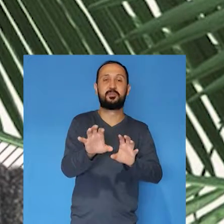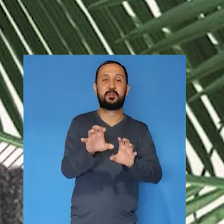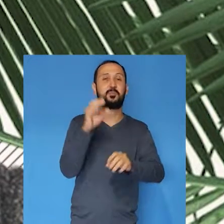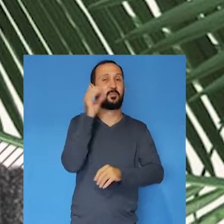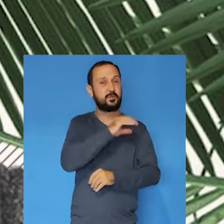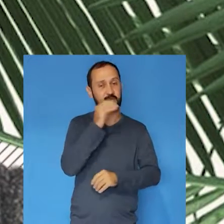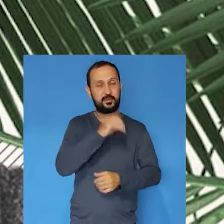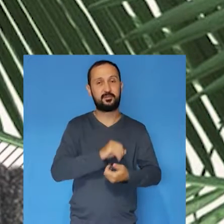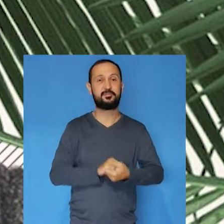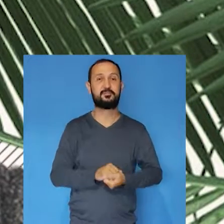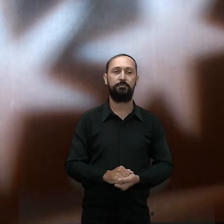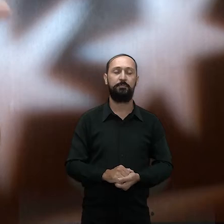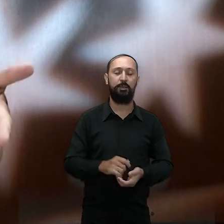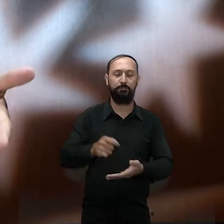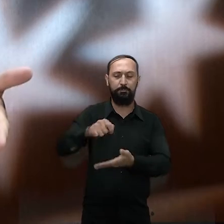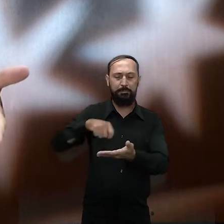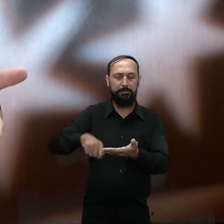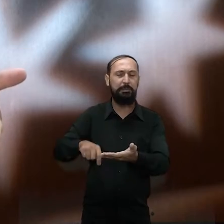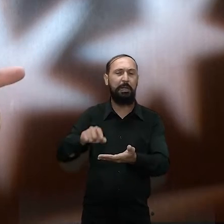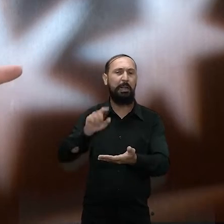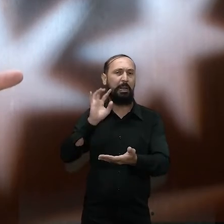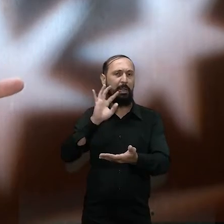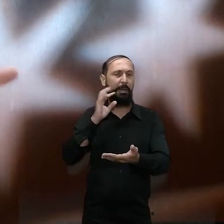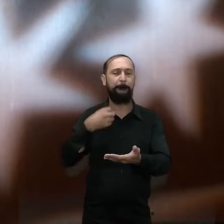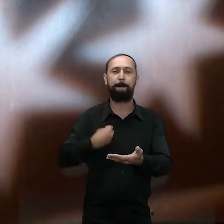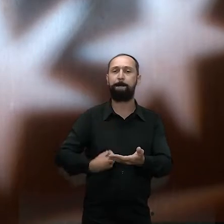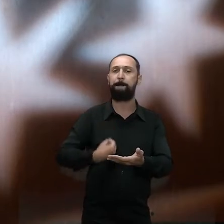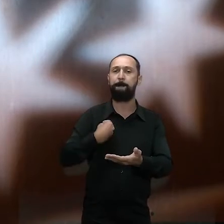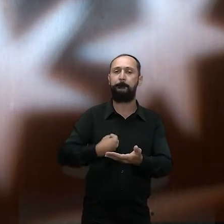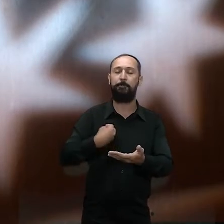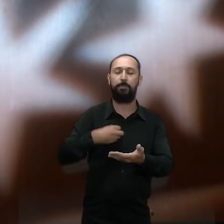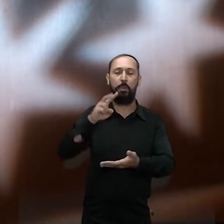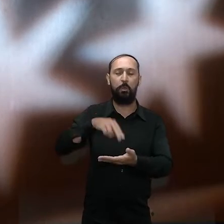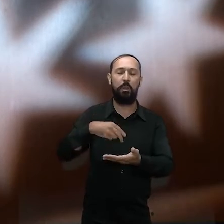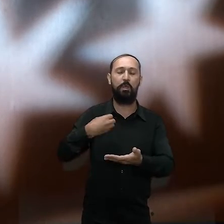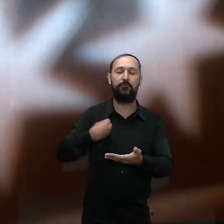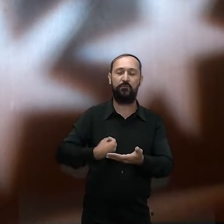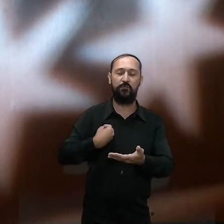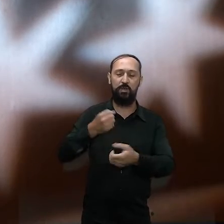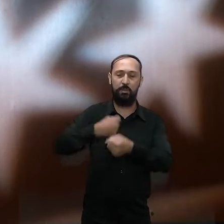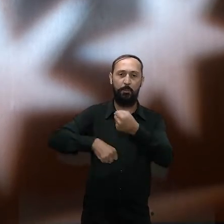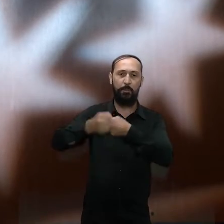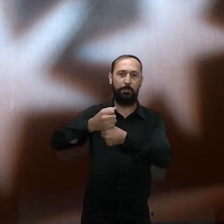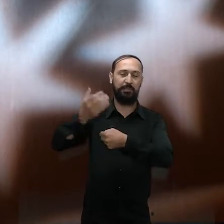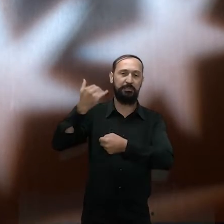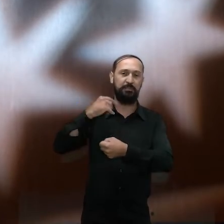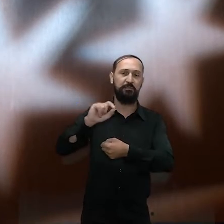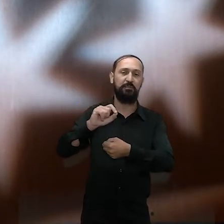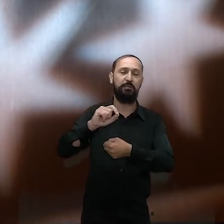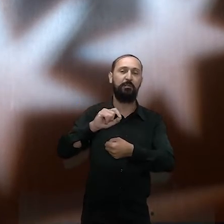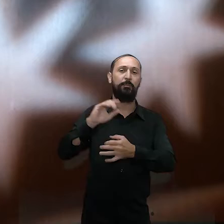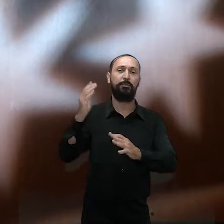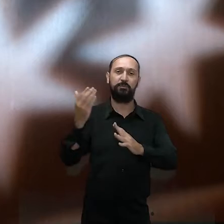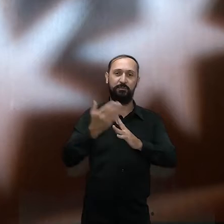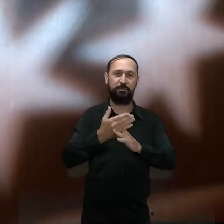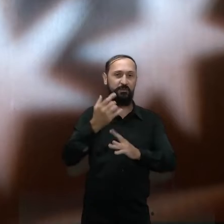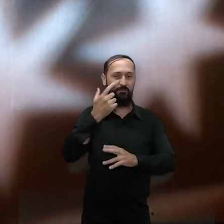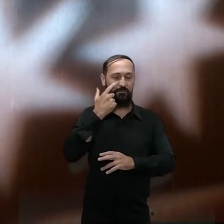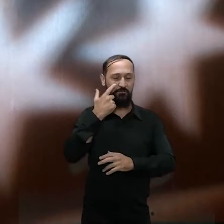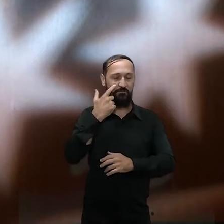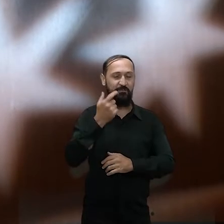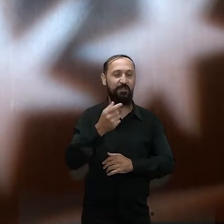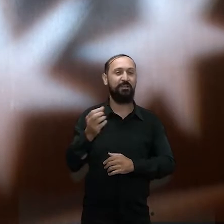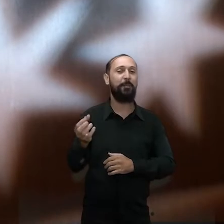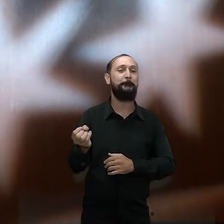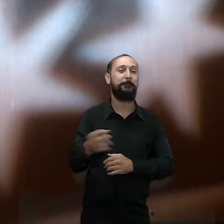determinada audiência. Muitos escritores bacanas participaram do Ler e Viver no ano passado. Após o